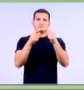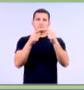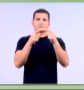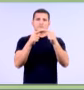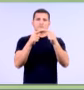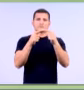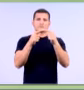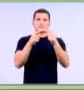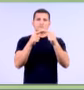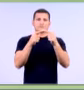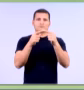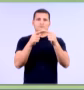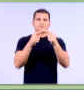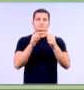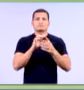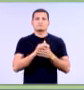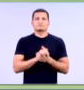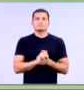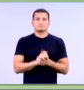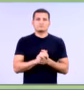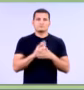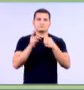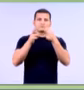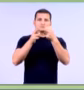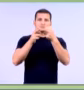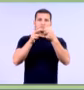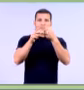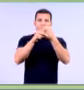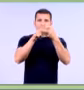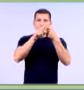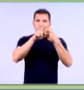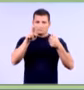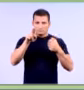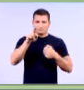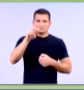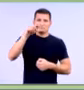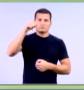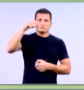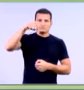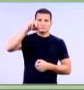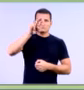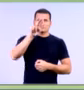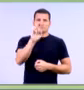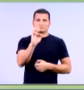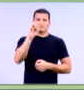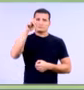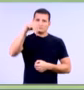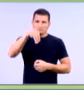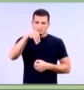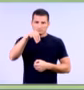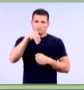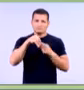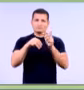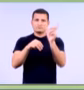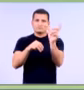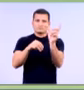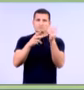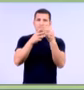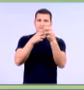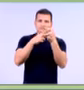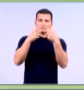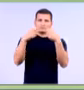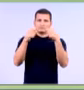antecedente, tá? Quando é o pronome quem, o verbo ele pode ficar concordando com o seu